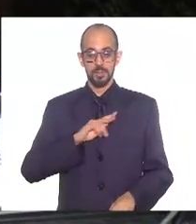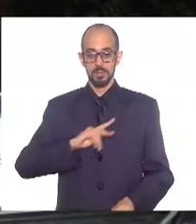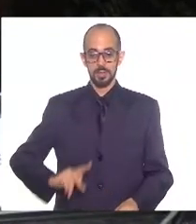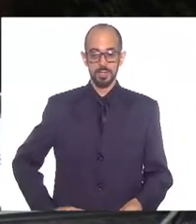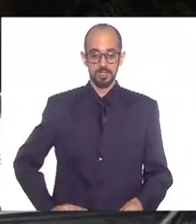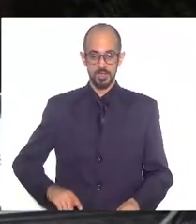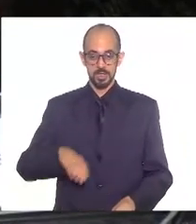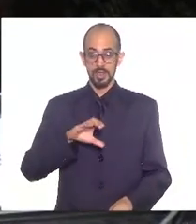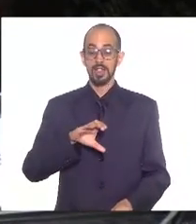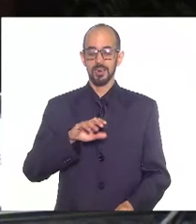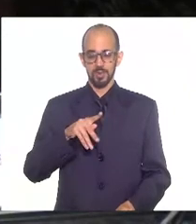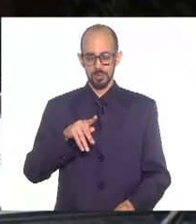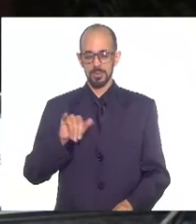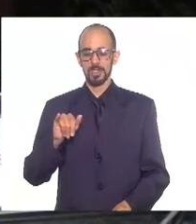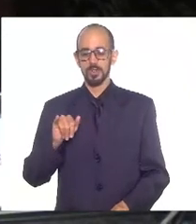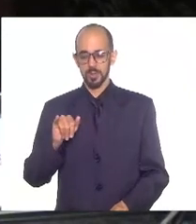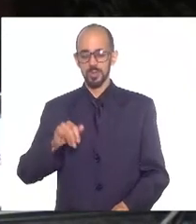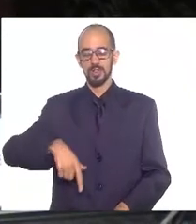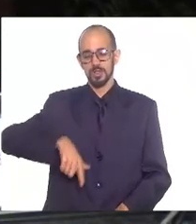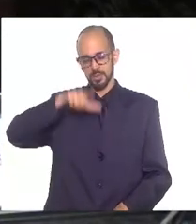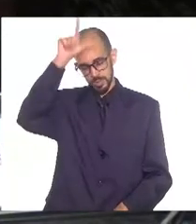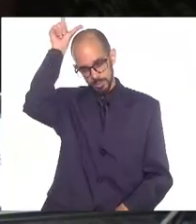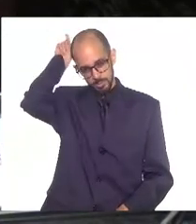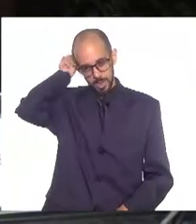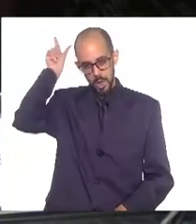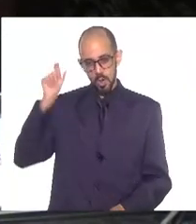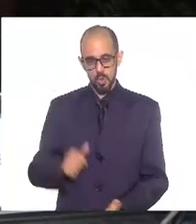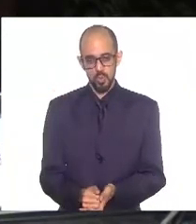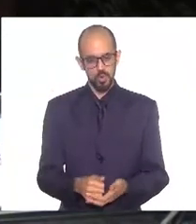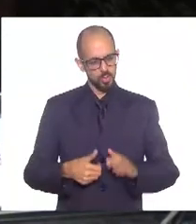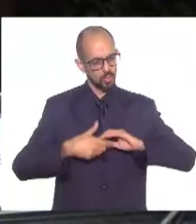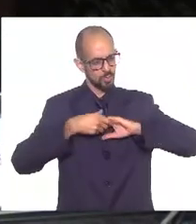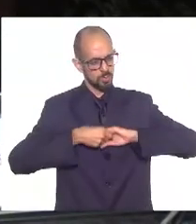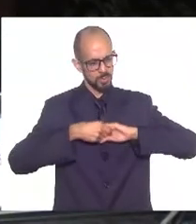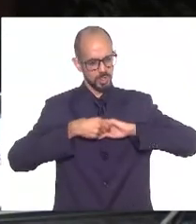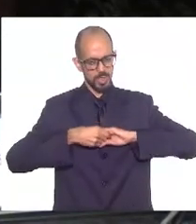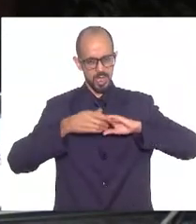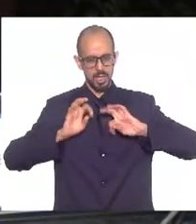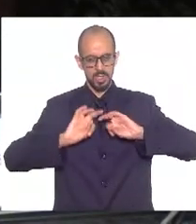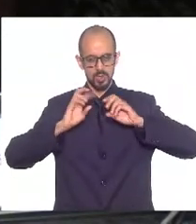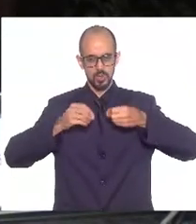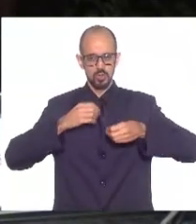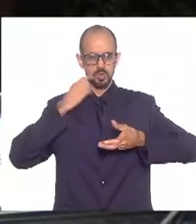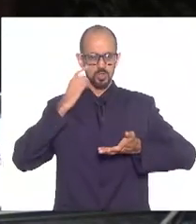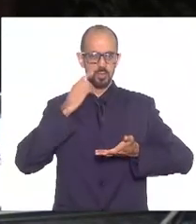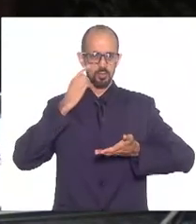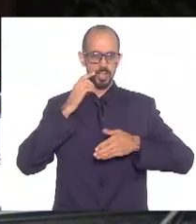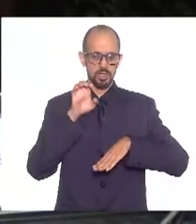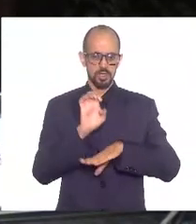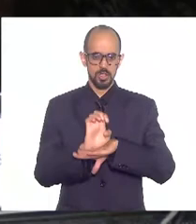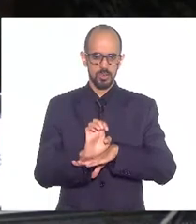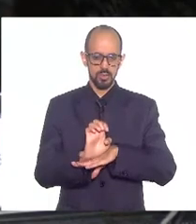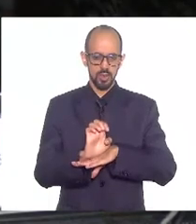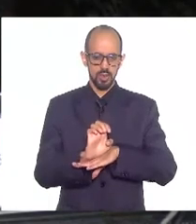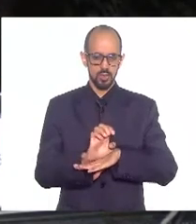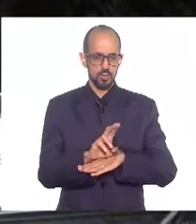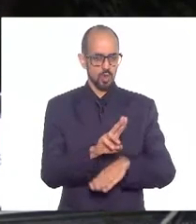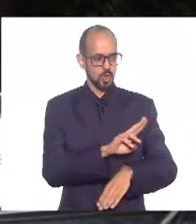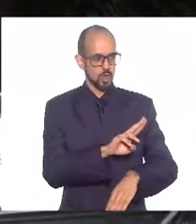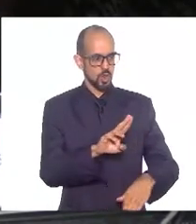deputado Luiz Paulo, e que gostaria de cumprimentar todos os deputados estaduais, em nome das nossas deputadas